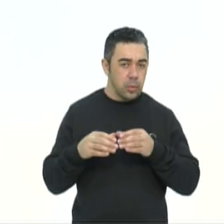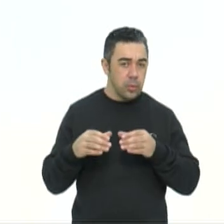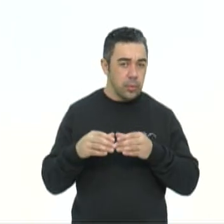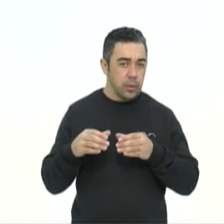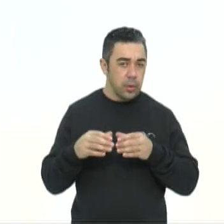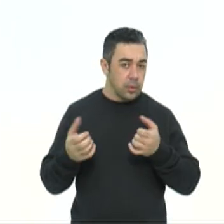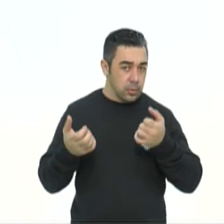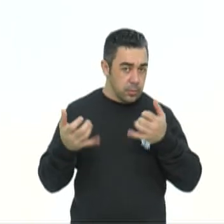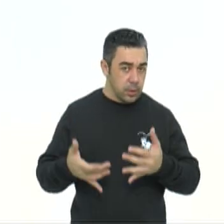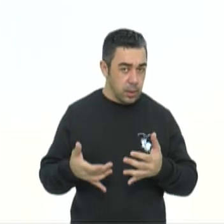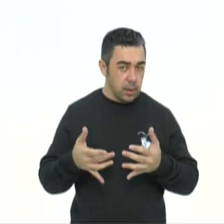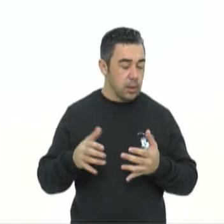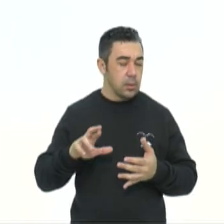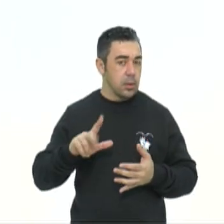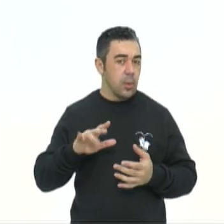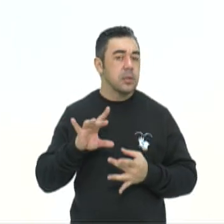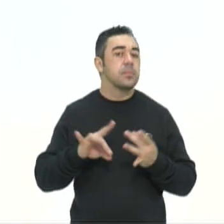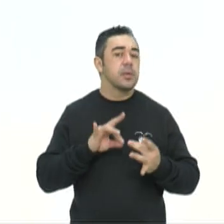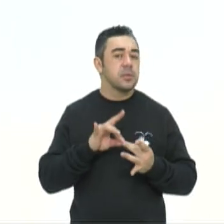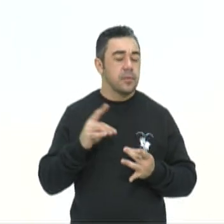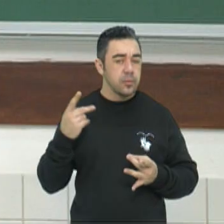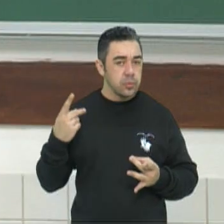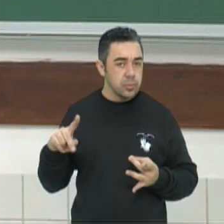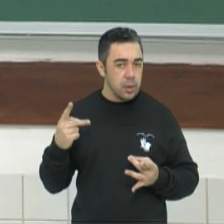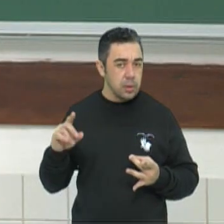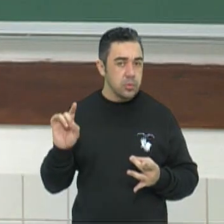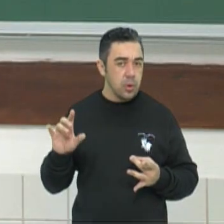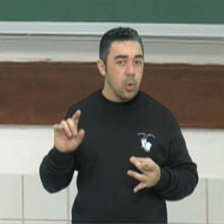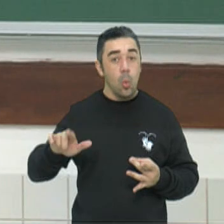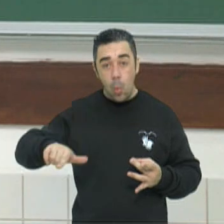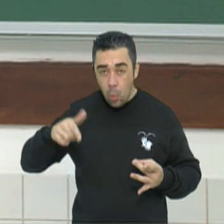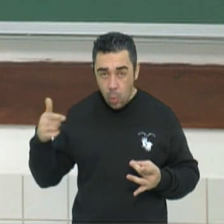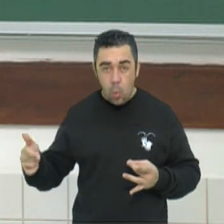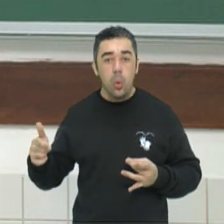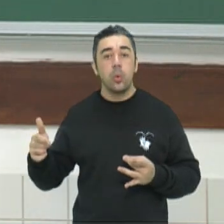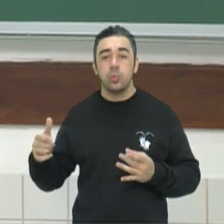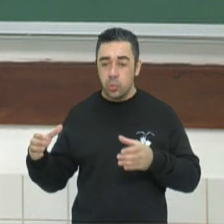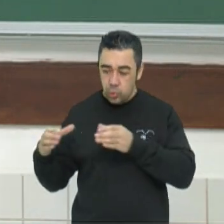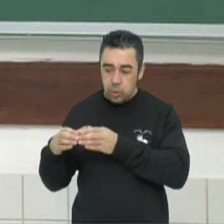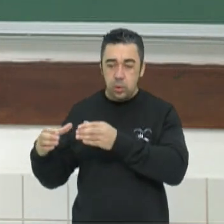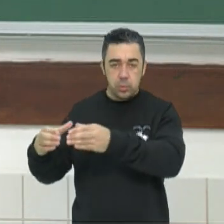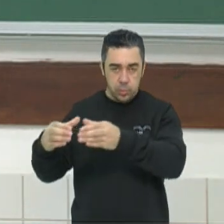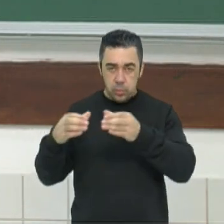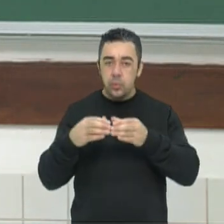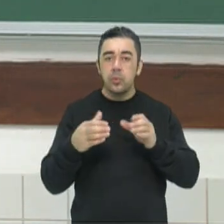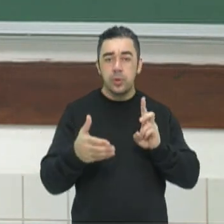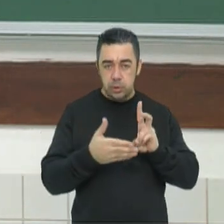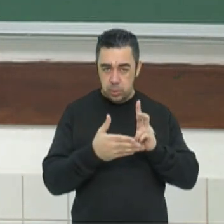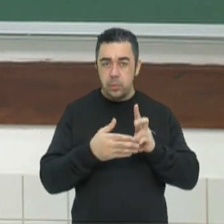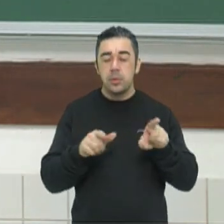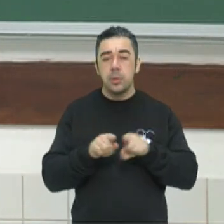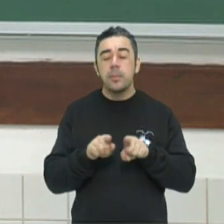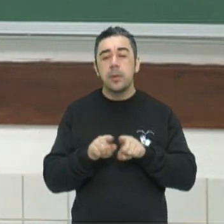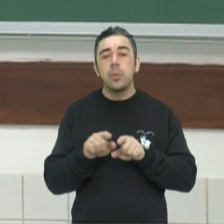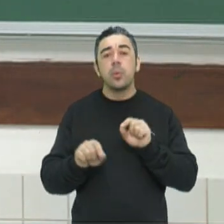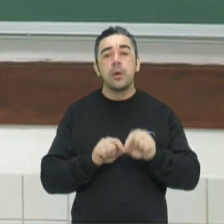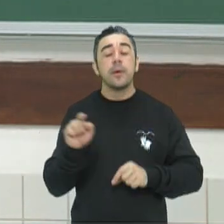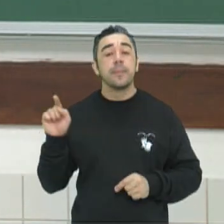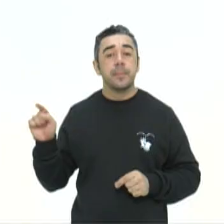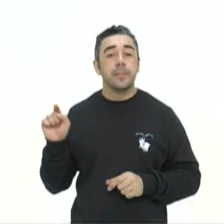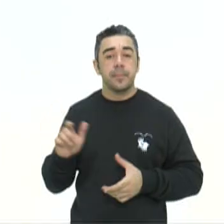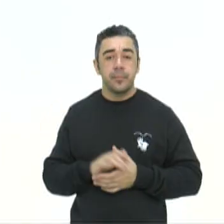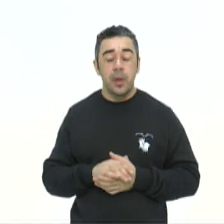que eu vou falar agora não é específico dos Caigangues. Outros povos originários, outras tribos também fizeram isso. O quê?